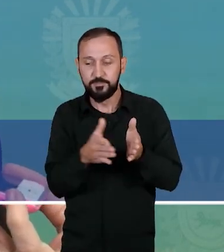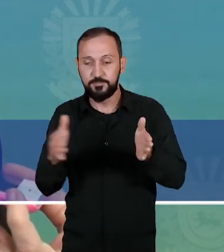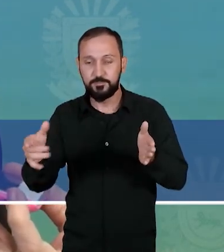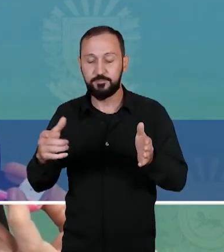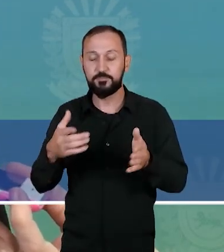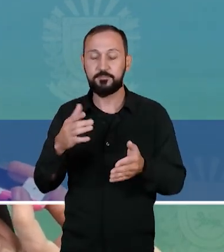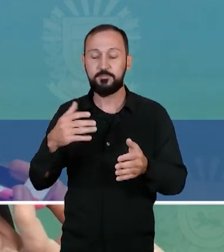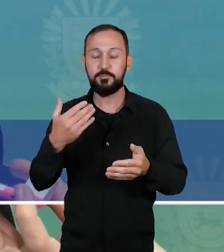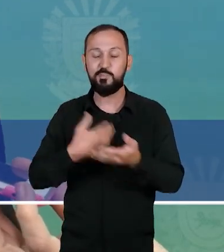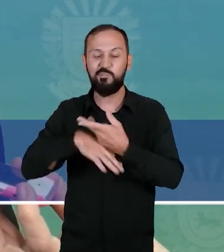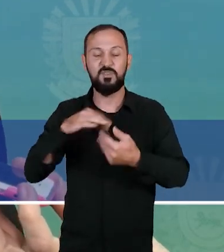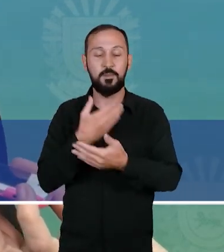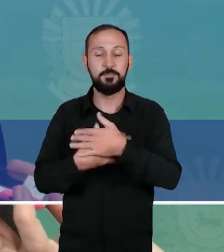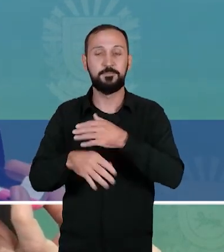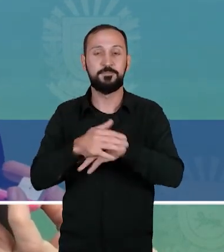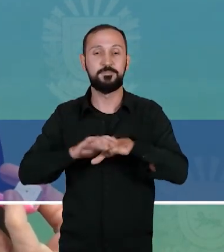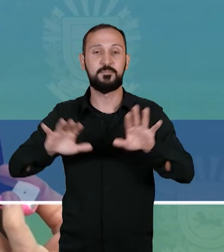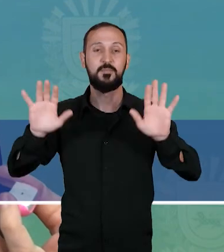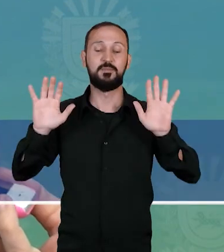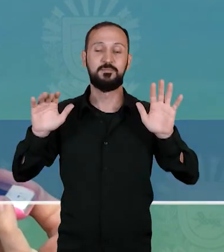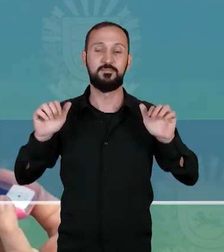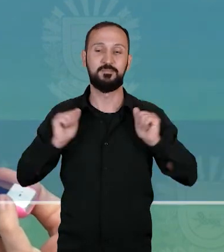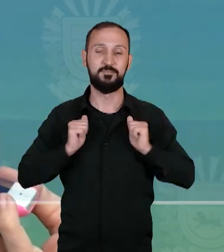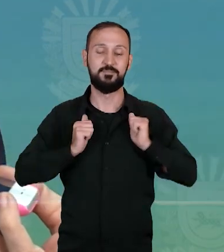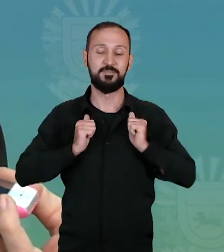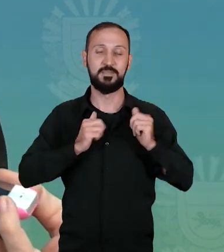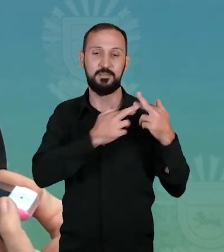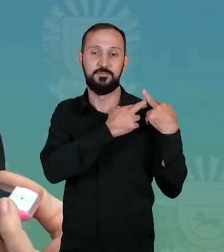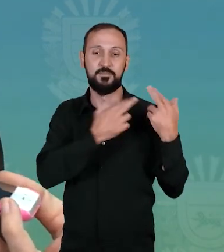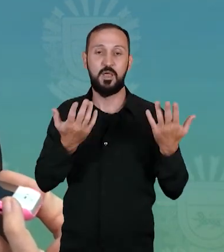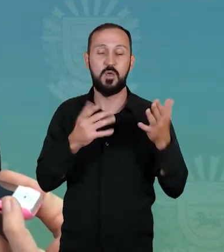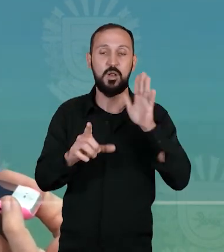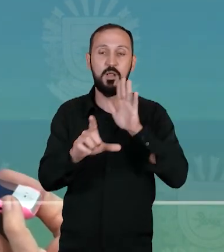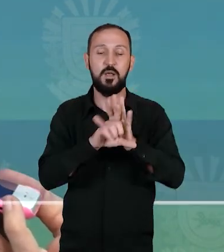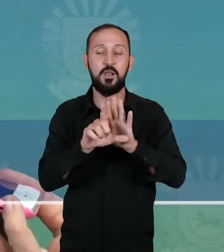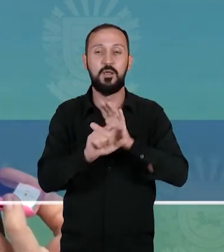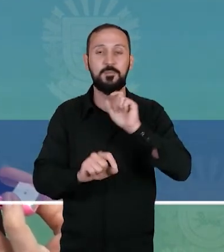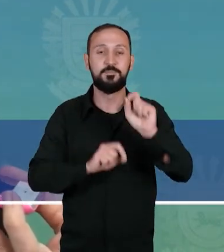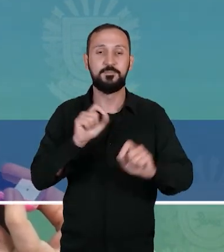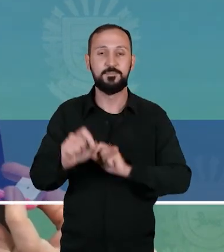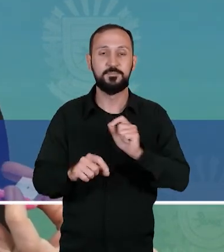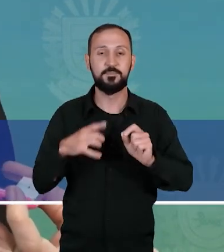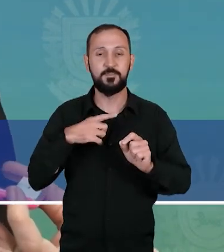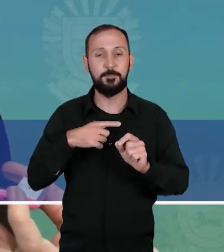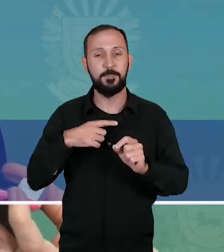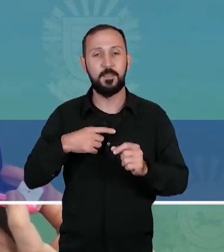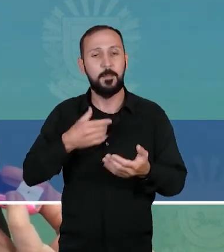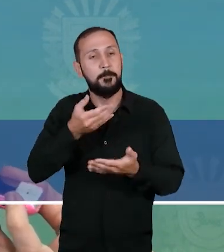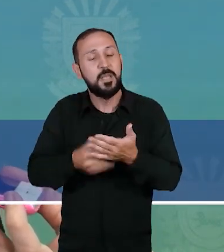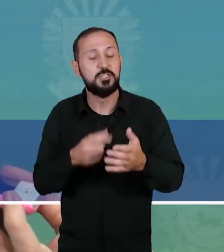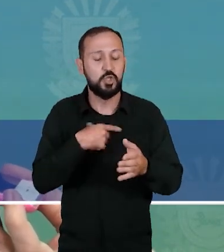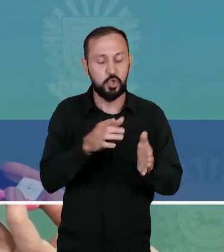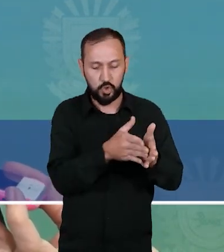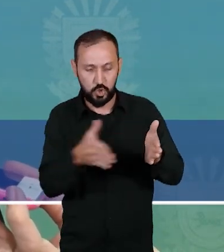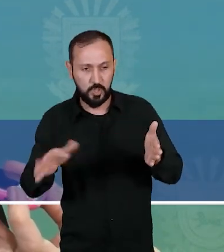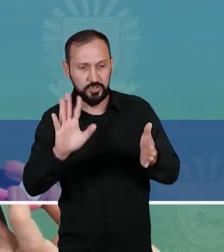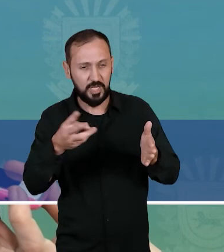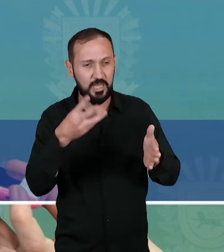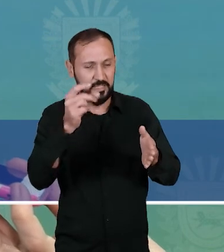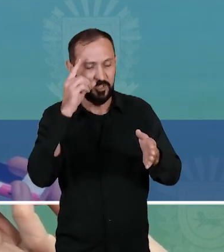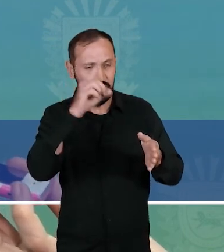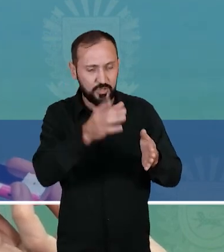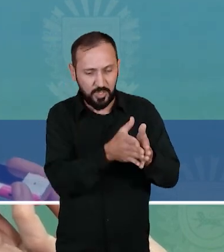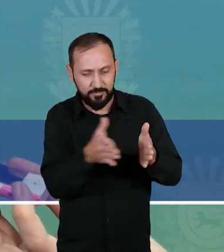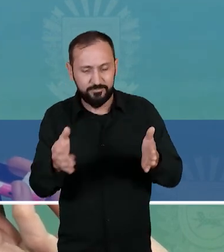você vender para poder se isentar dessas responsabilidades. A minha lei, o meu projeto de lei diz o seguinte: eu perdi o prazo